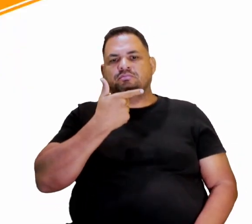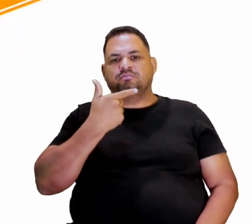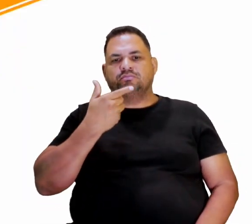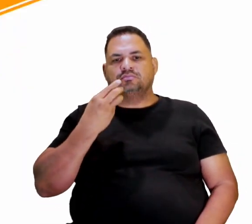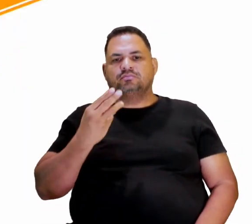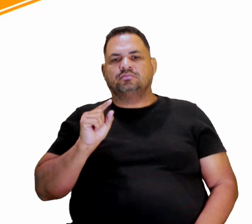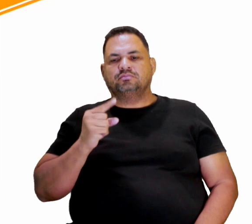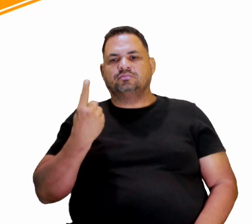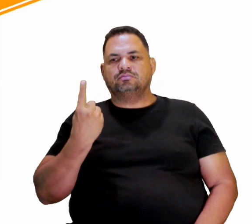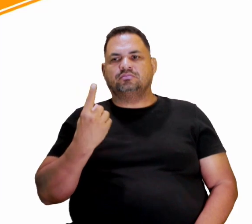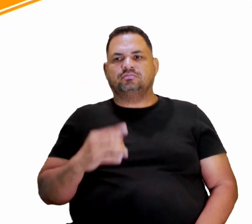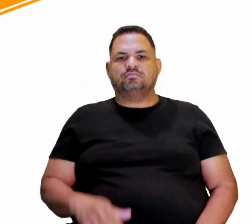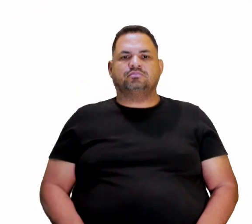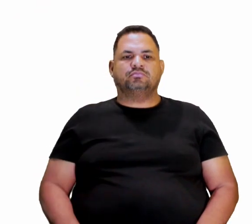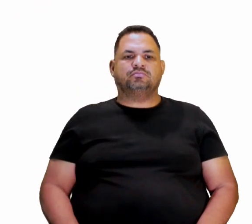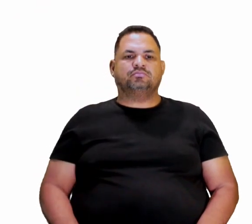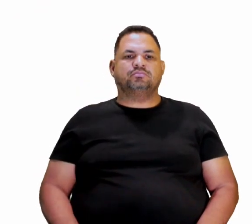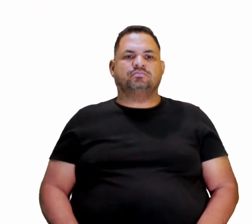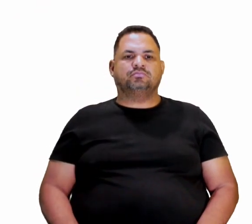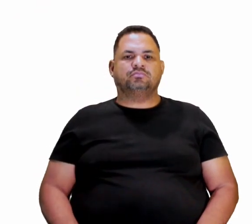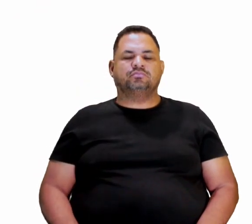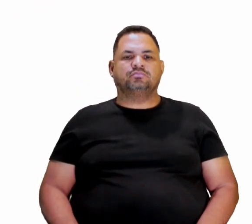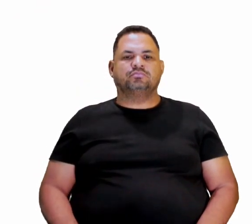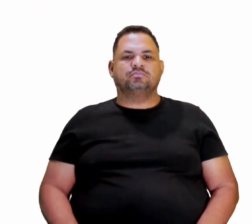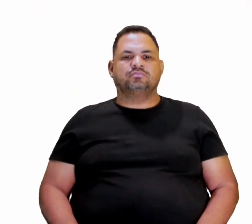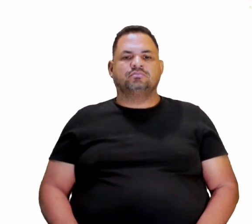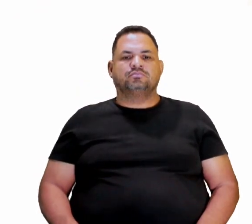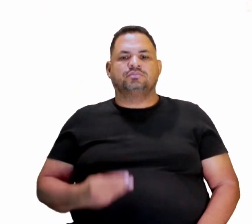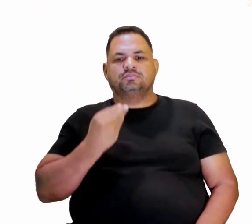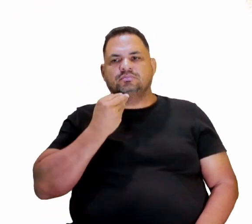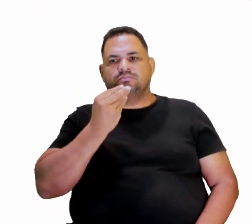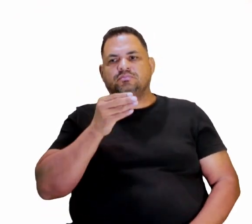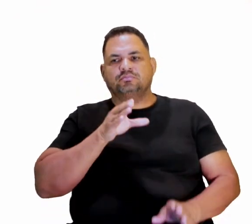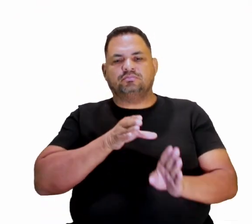sobre essas questões aí. Vamos ver sobre should, para pedir conselhos.